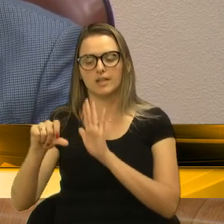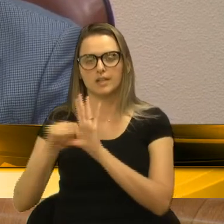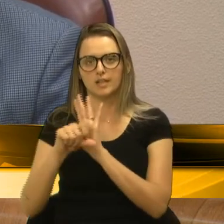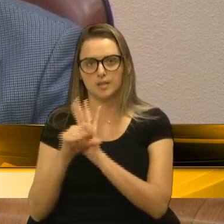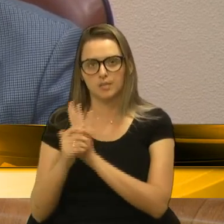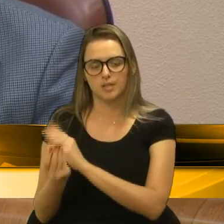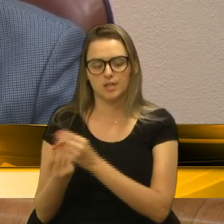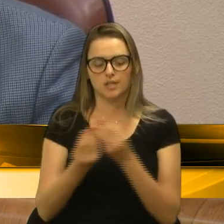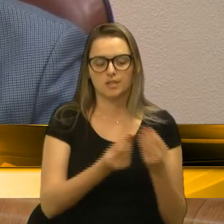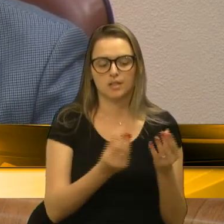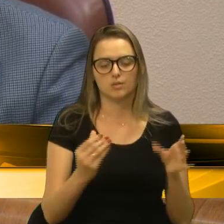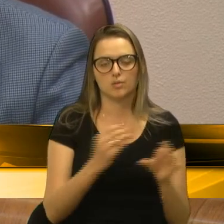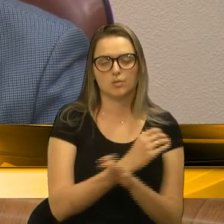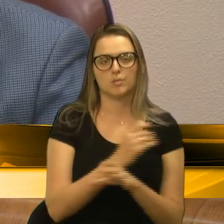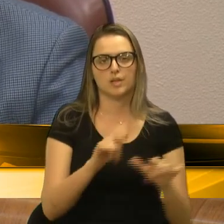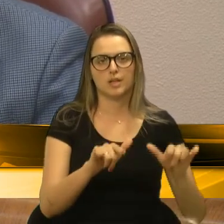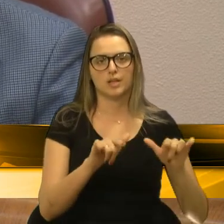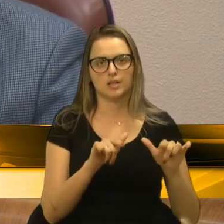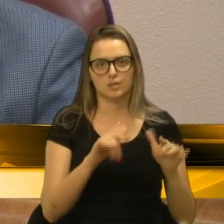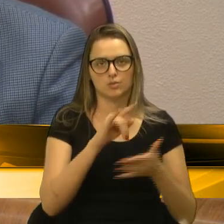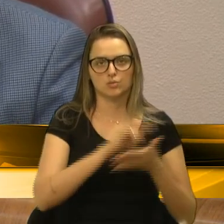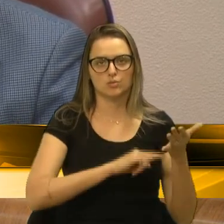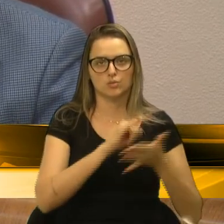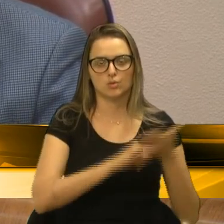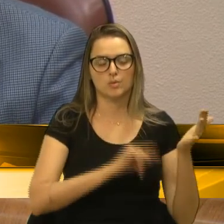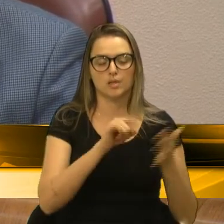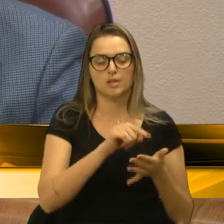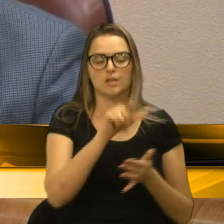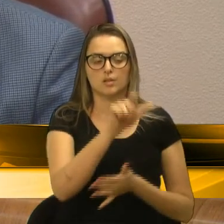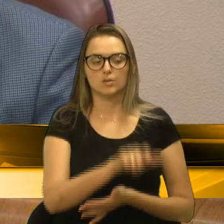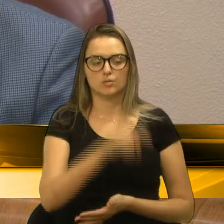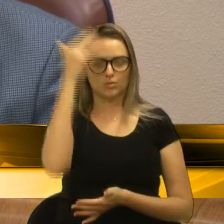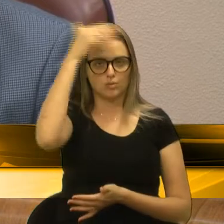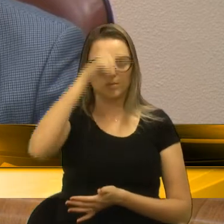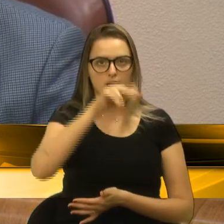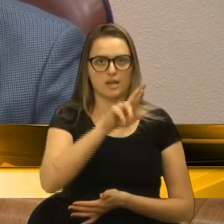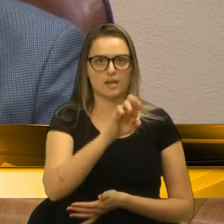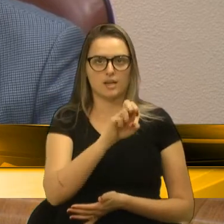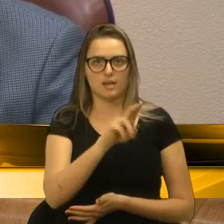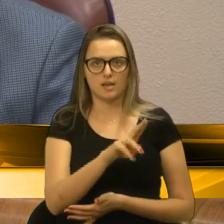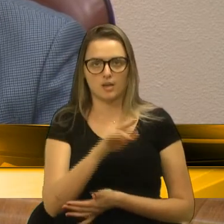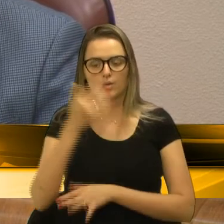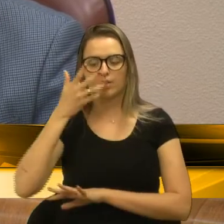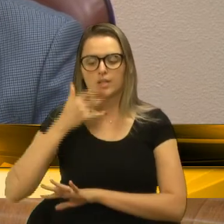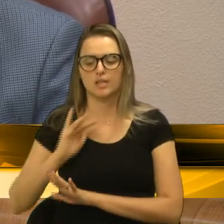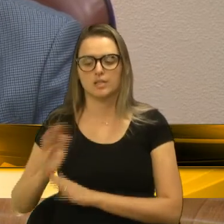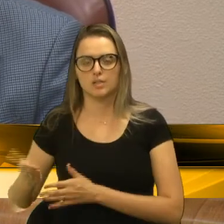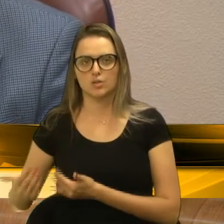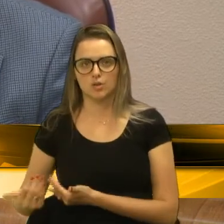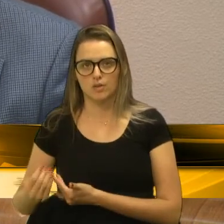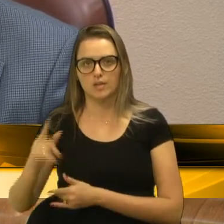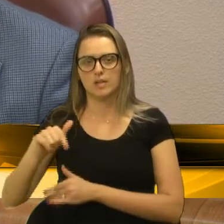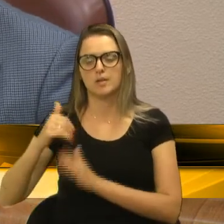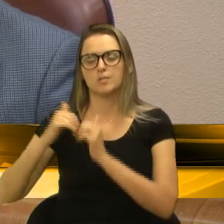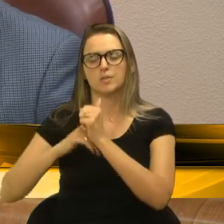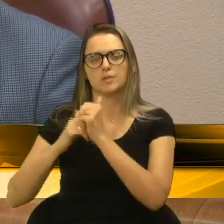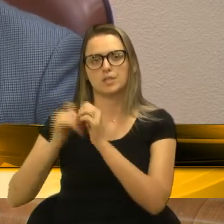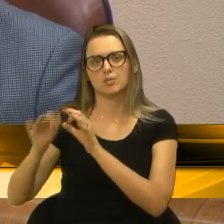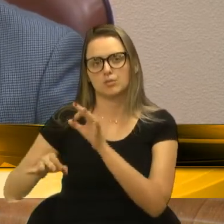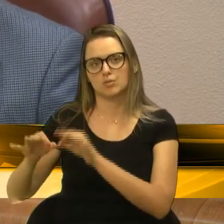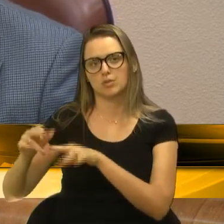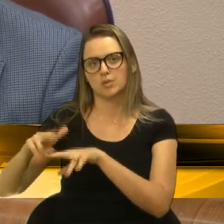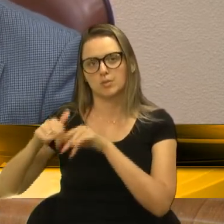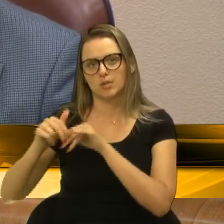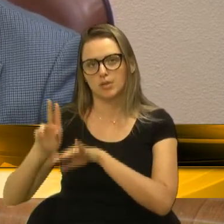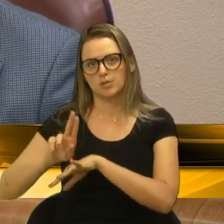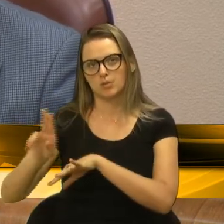integral do processo criminal em que o vereador Tomé figura como réu, sendo preservados os direitos de criança e adolescente protegidos pela segredo de justiça. D.